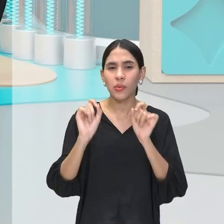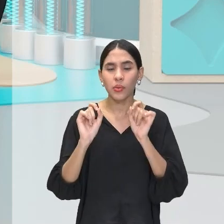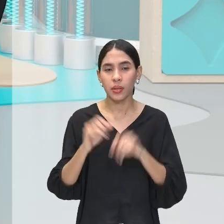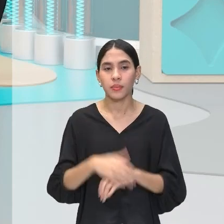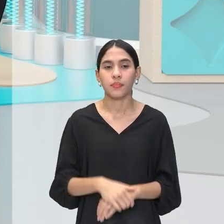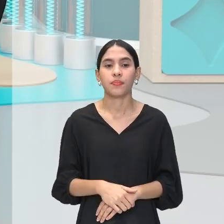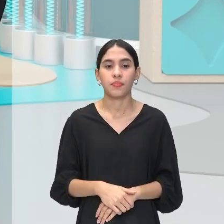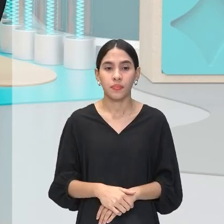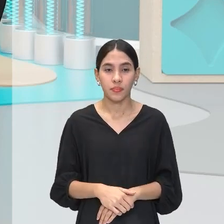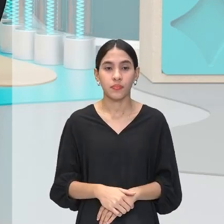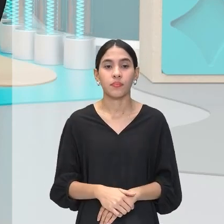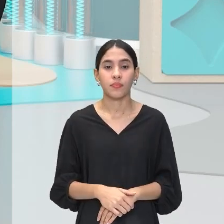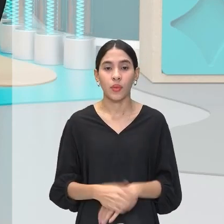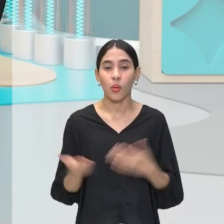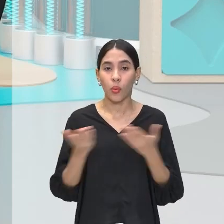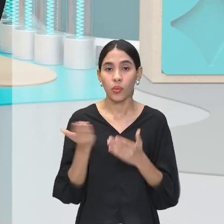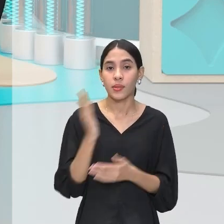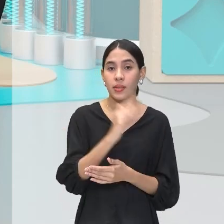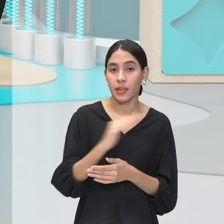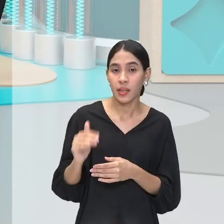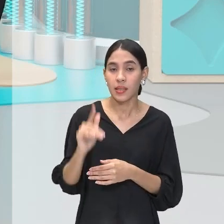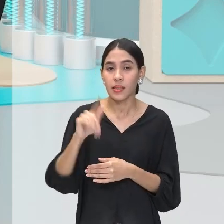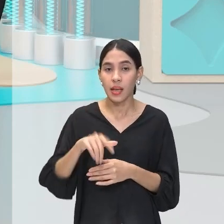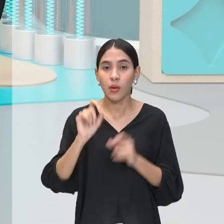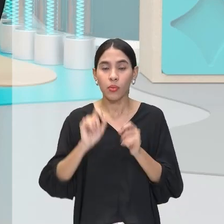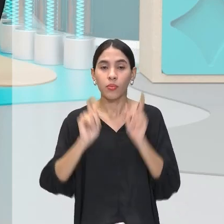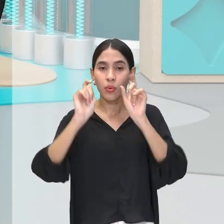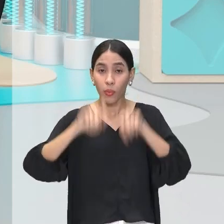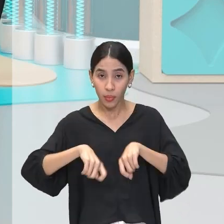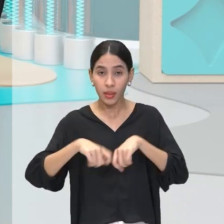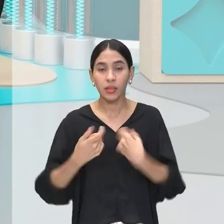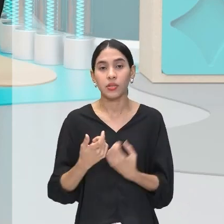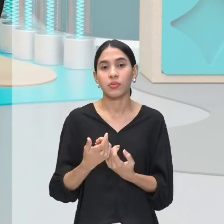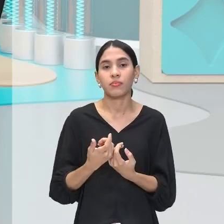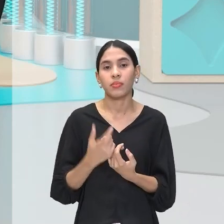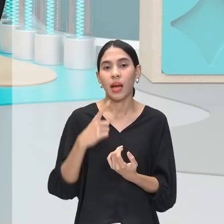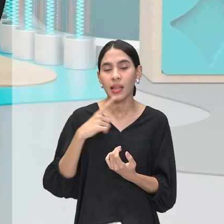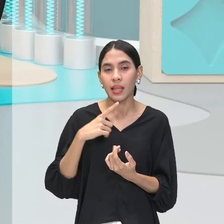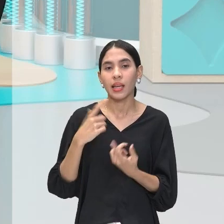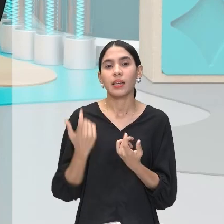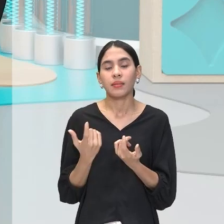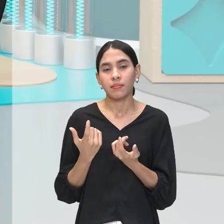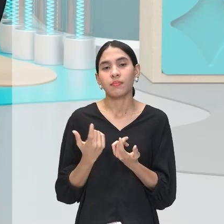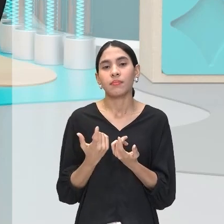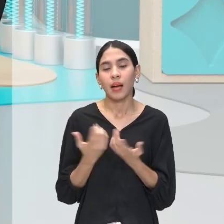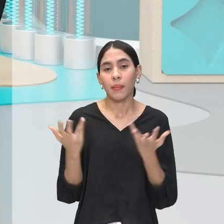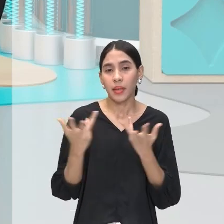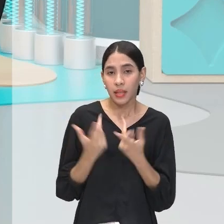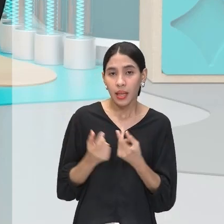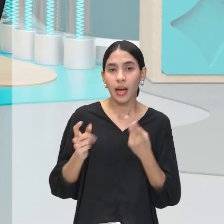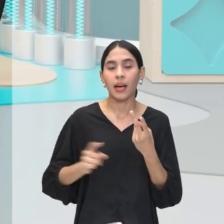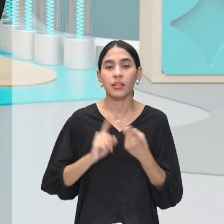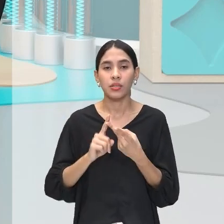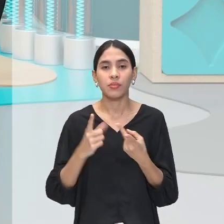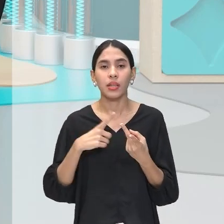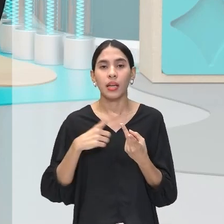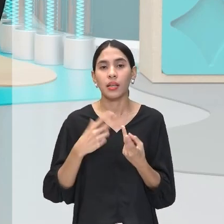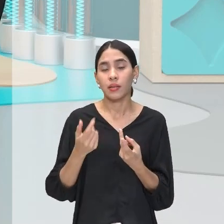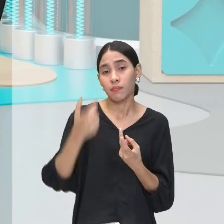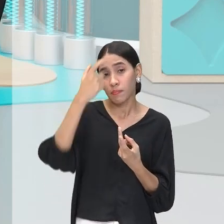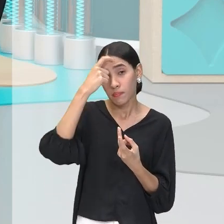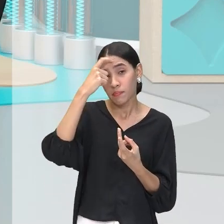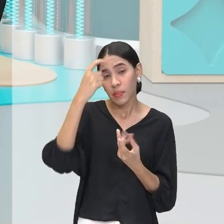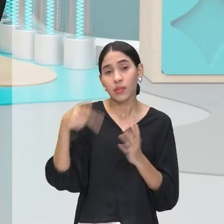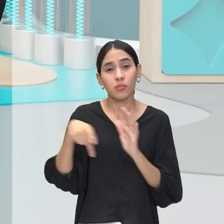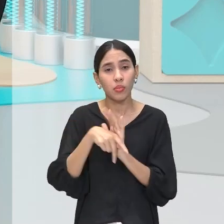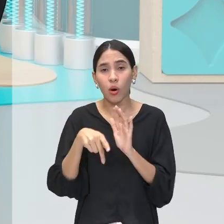atualidade, a criança é considerada um ser competente, que tem as suas necessidades, o seu modo de pensar e agir, que são